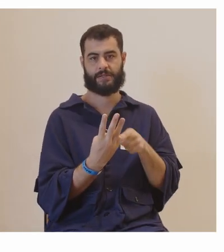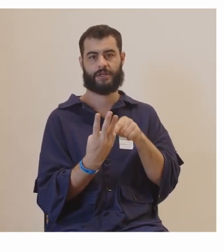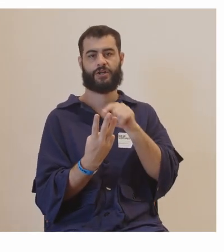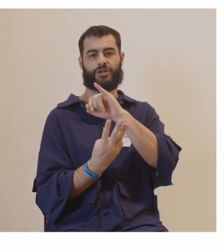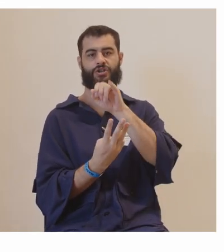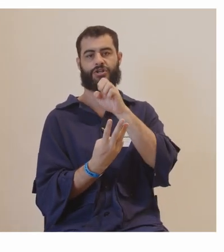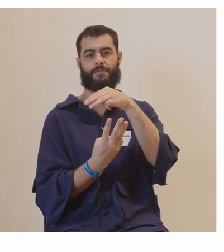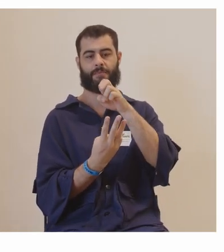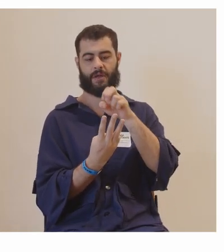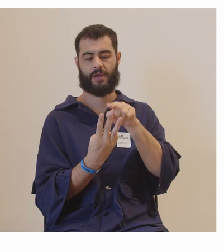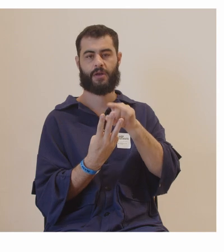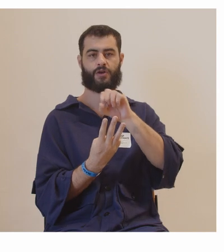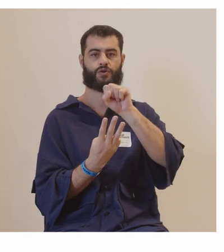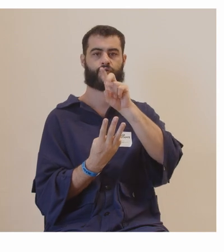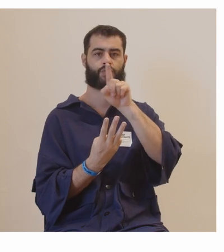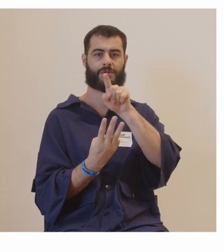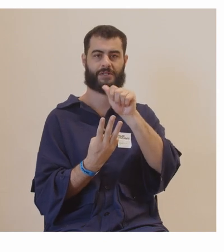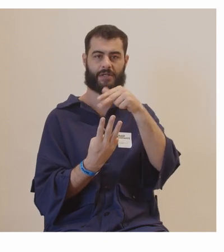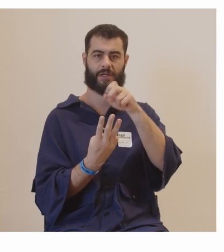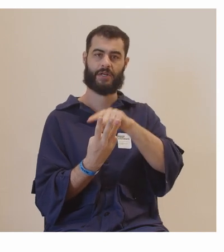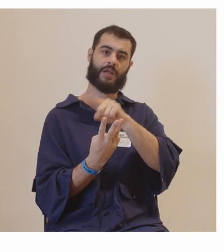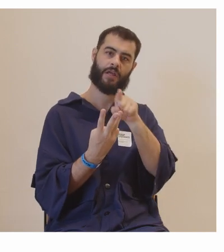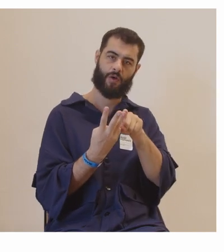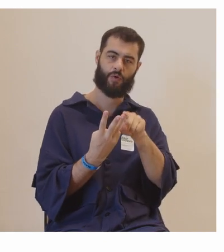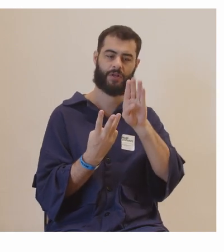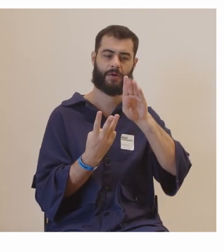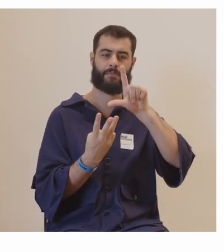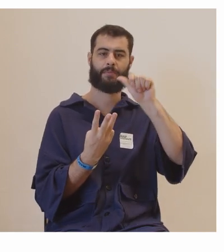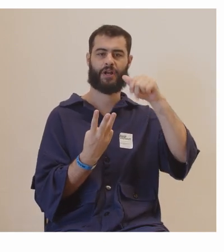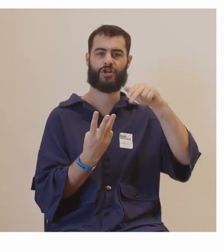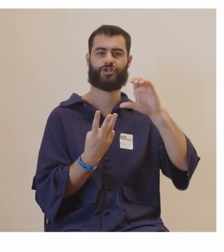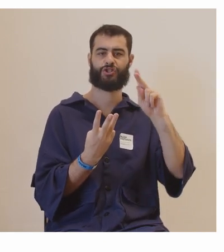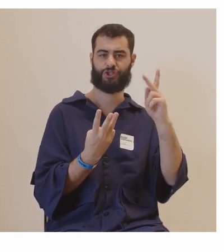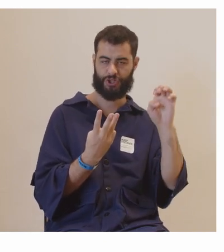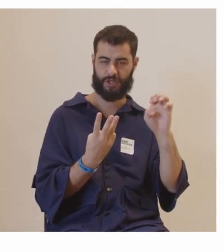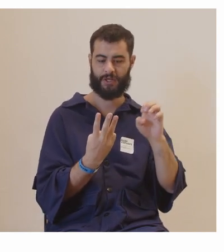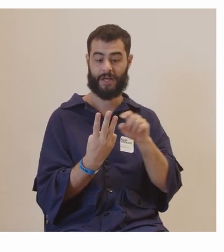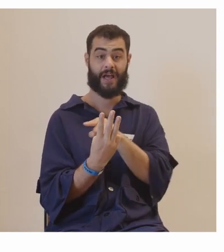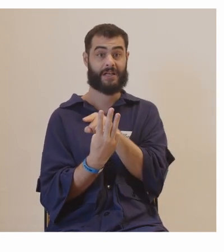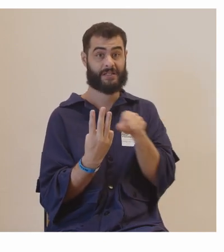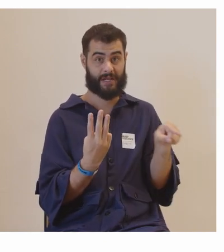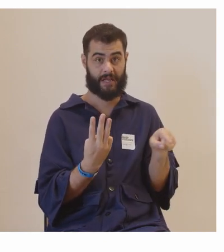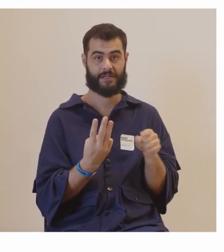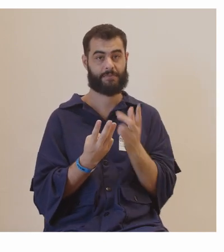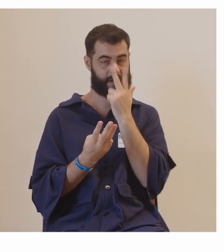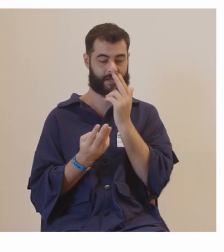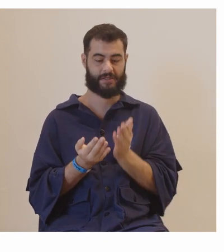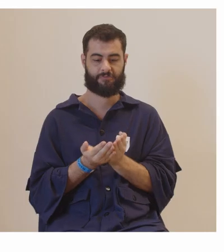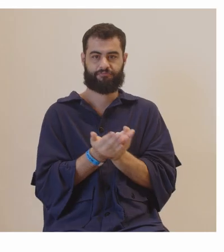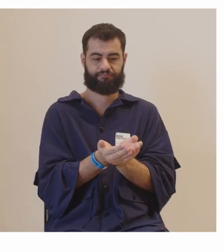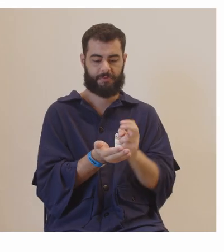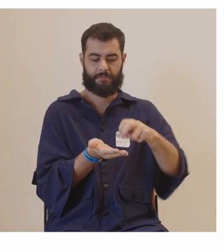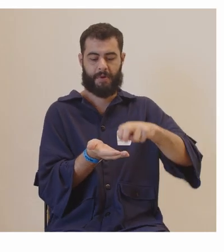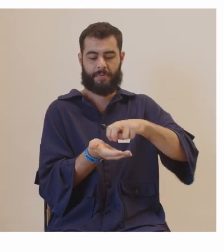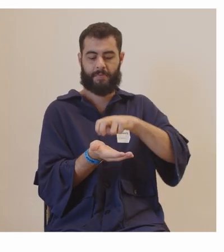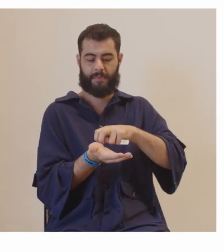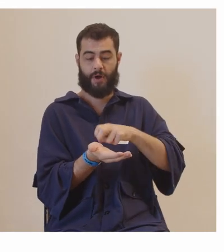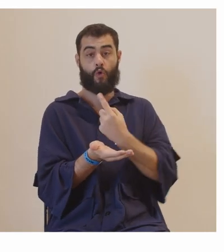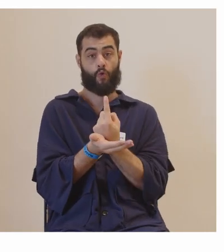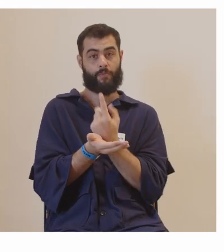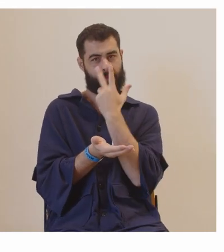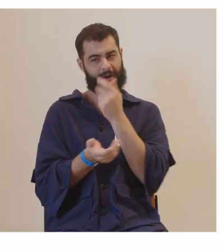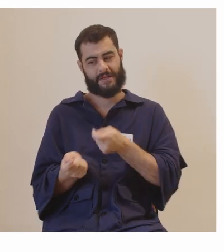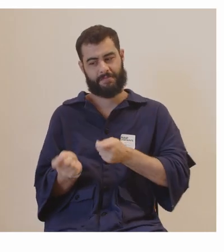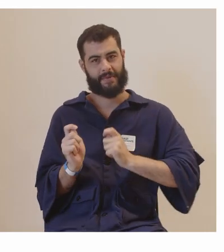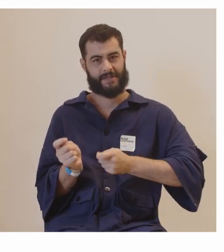a Blanche, de novo, né, passeando no rio Ept, como a Germaine, ao que tudo indica, está pescando, inclusive, né?